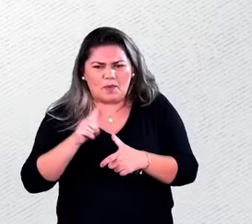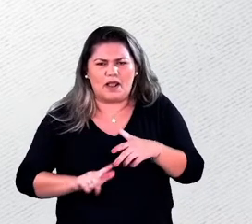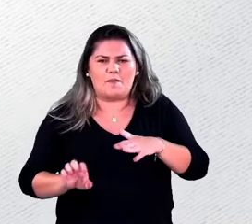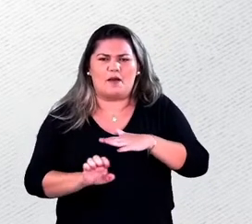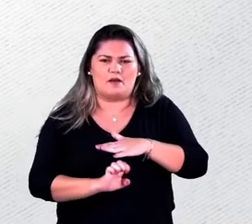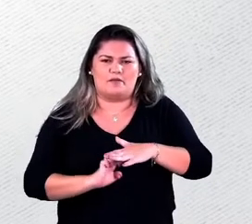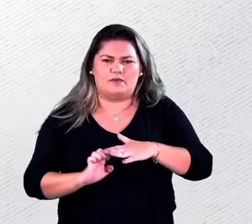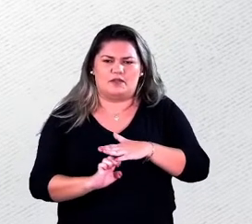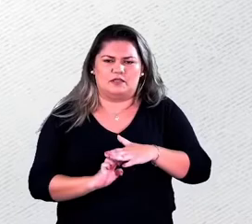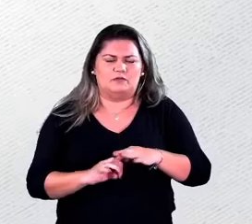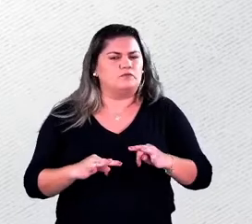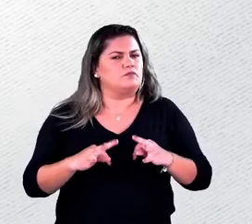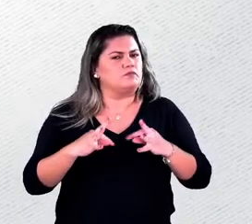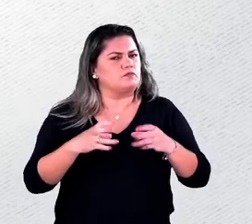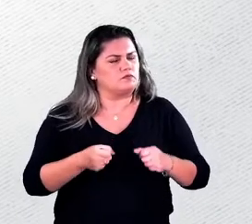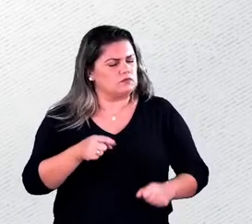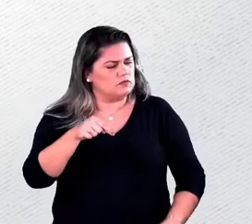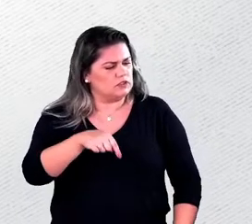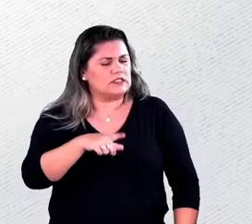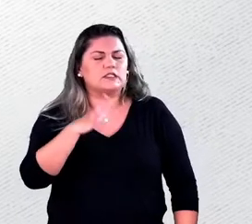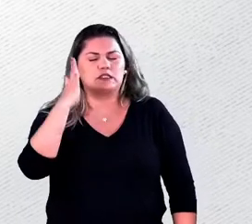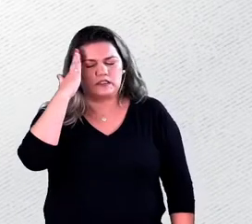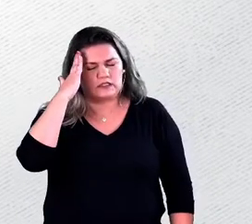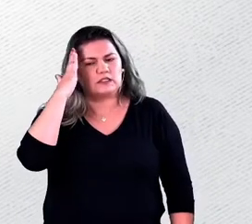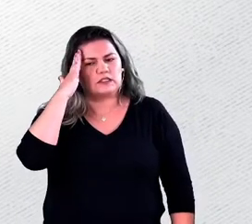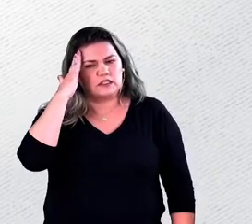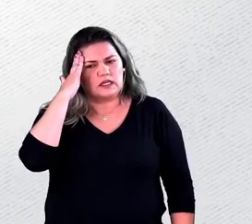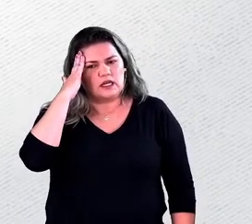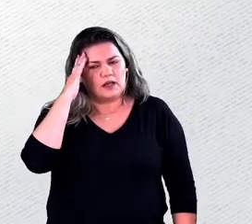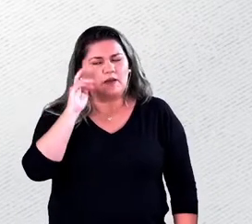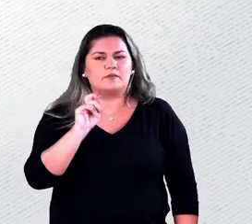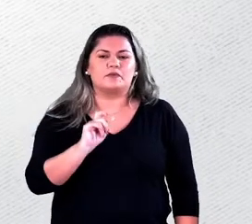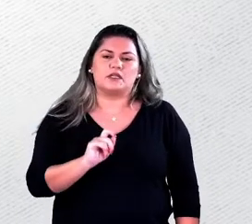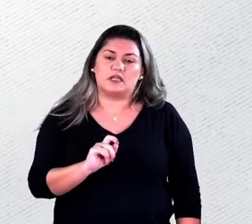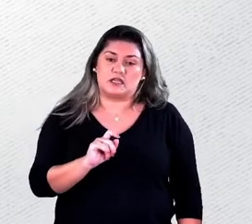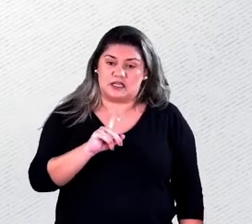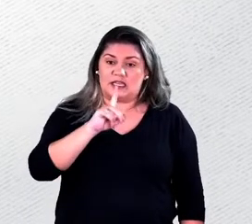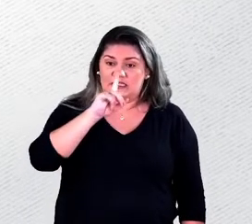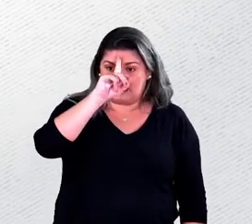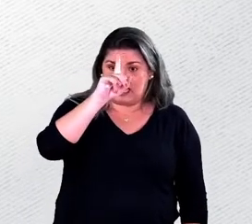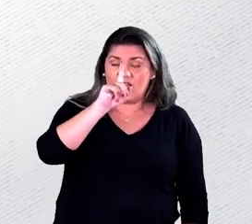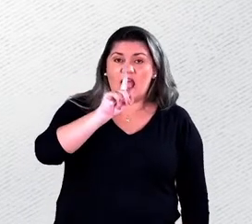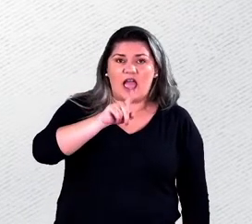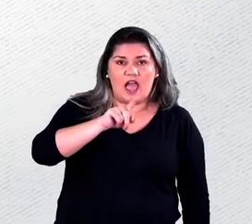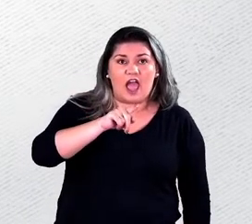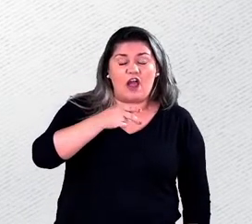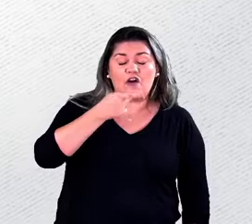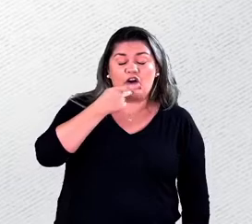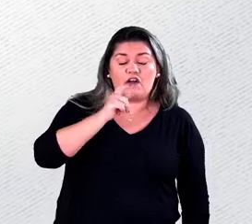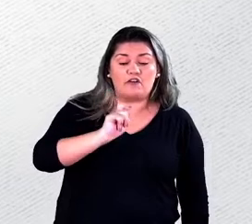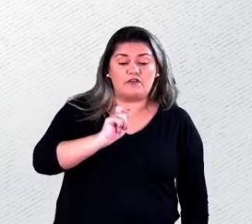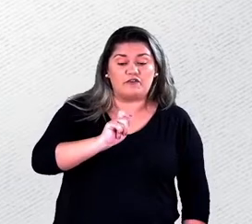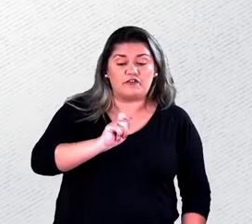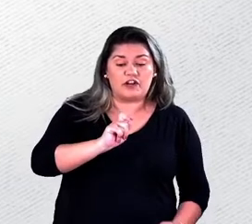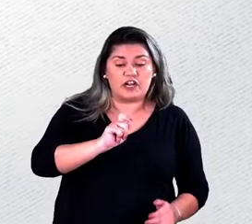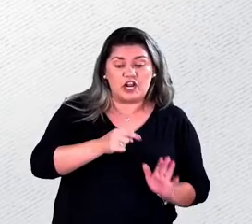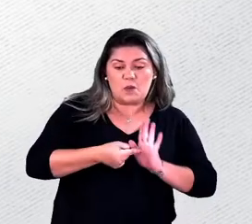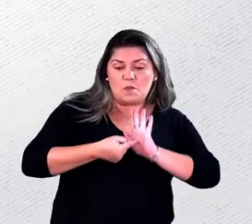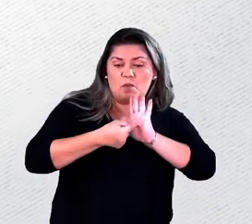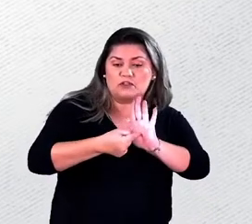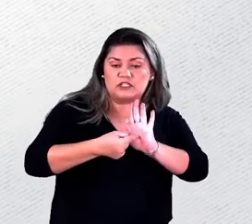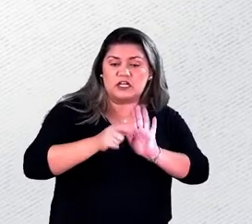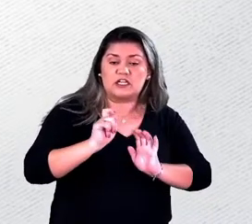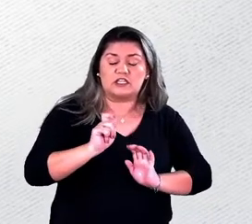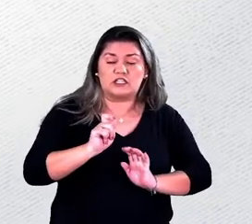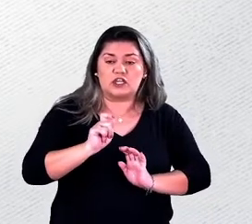mundo aqui sabe e evidentemente é a ideia é de falar isso é deixar registrado porque outras pessoas também nos